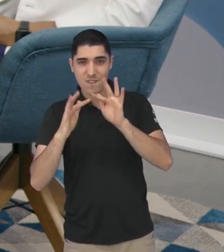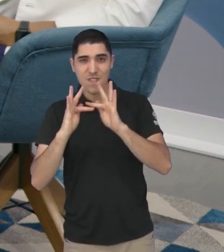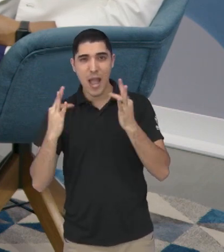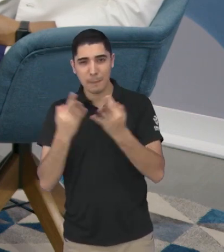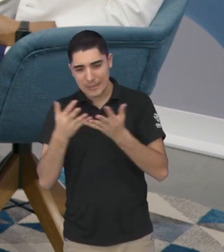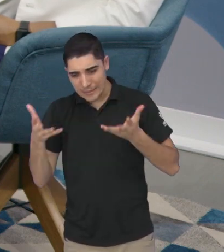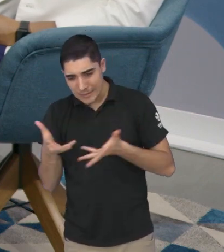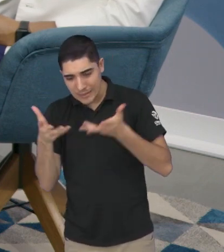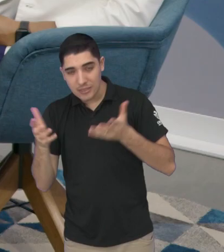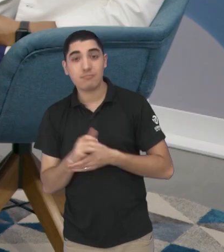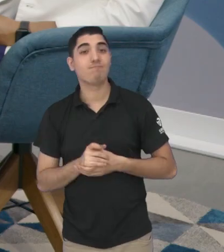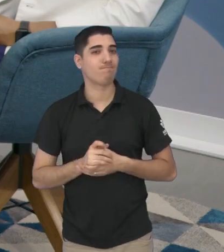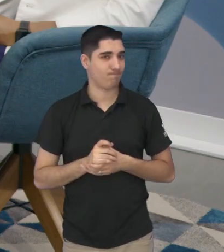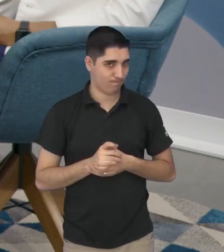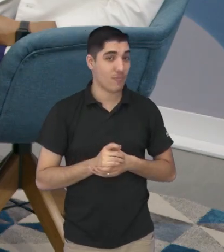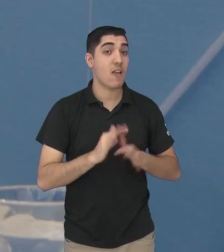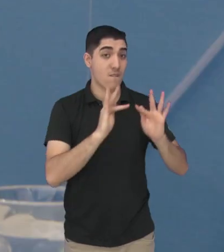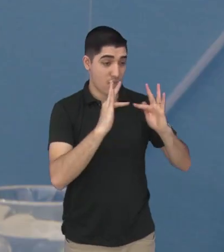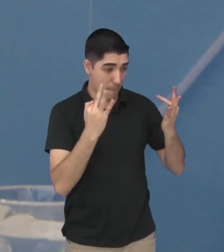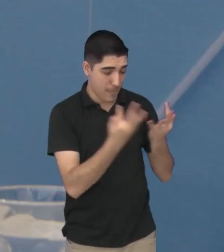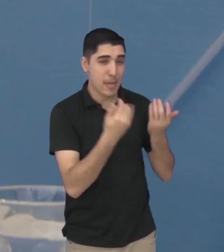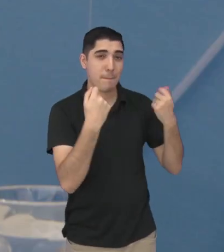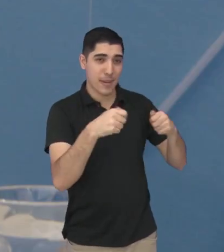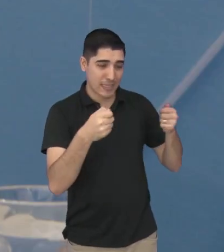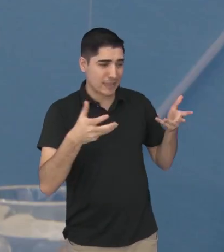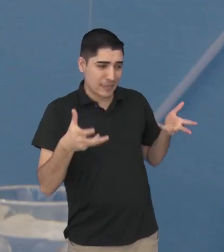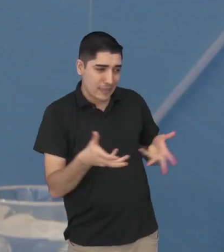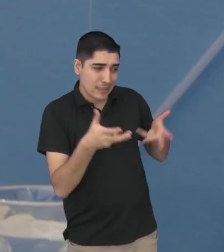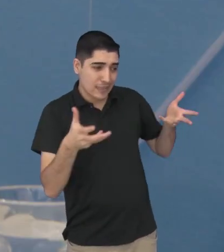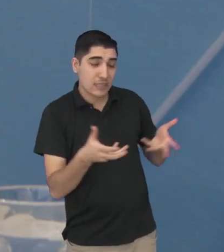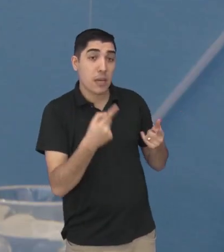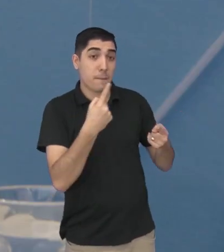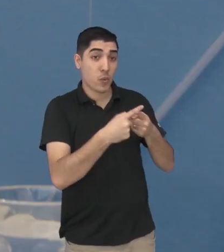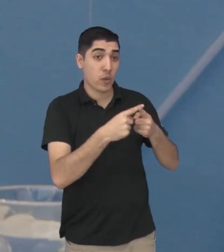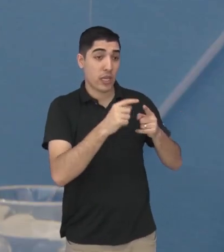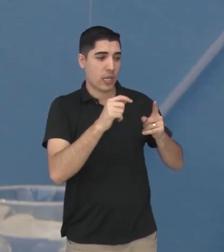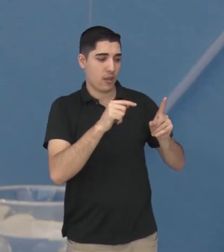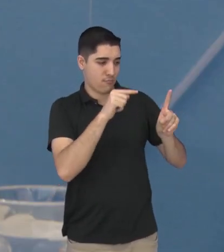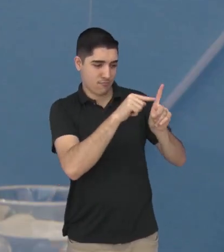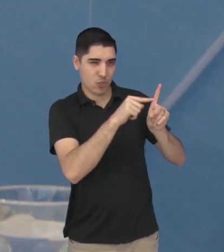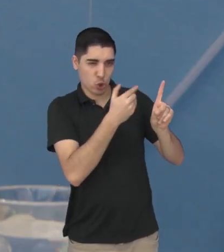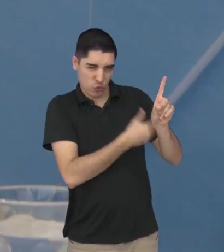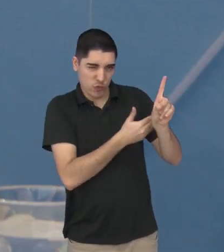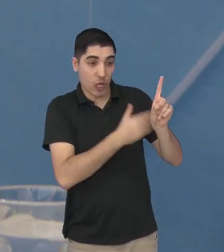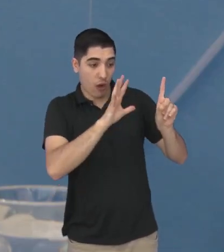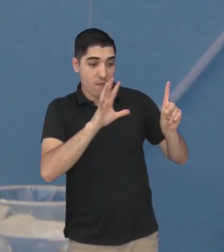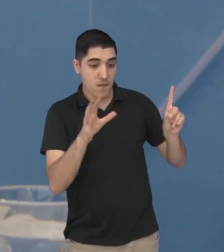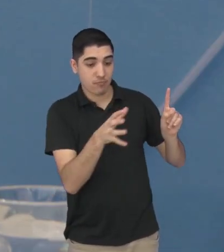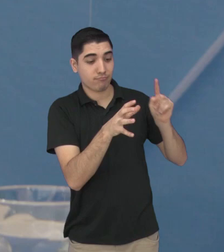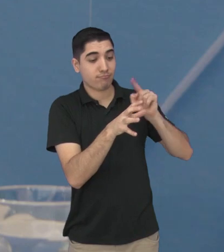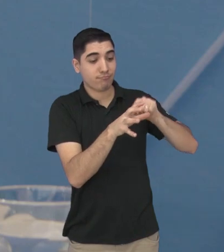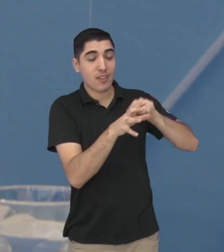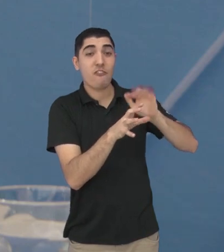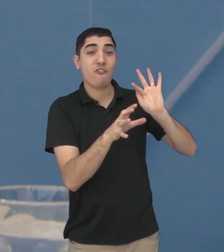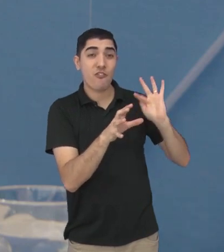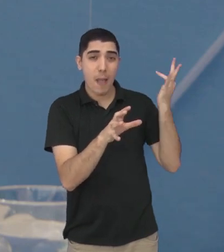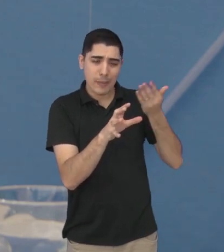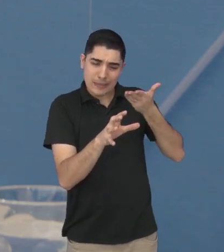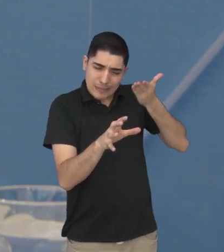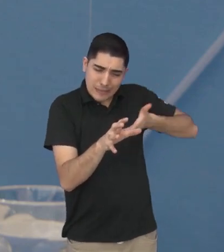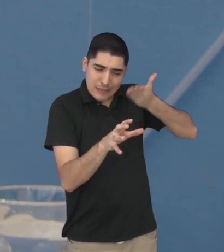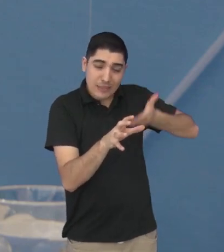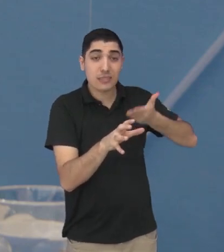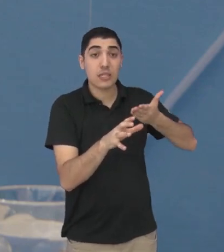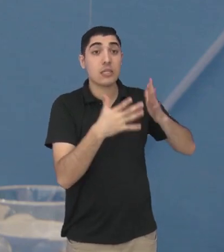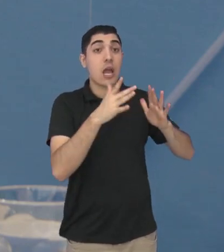família também precisa se tratar. Porque quando uma família está junto no tratamento, eu costumo brincar, eu dizer para os pacientes que a gente já